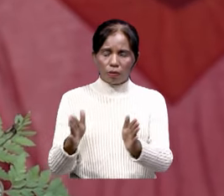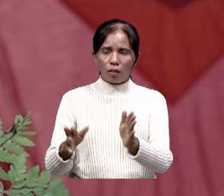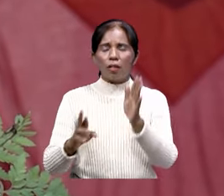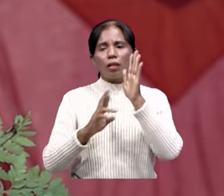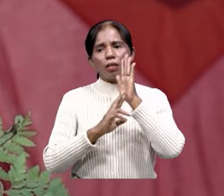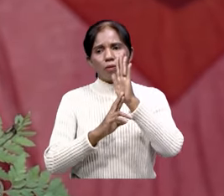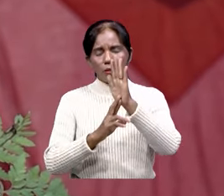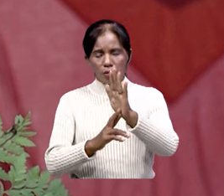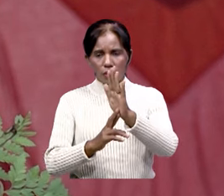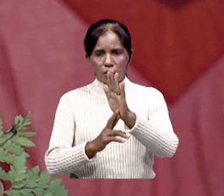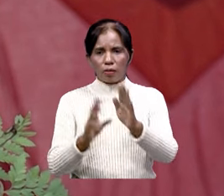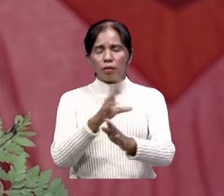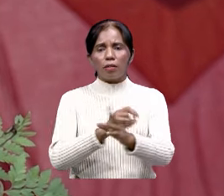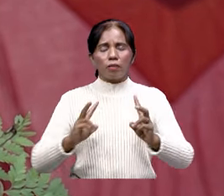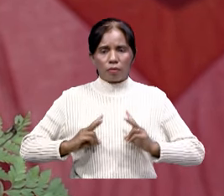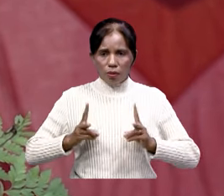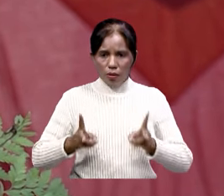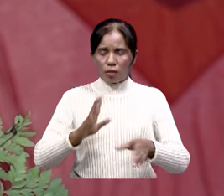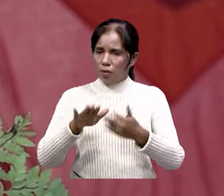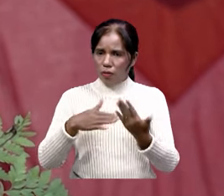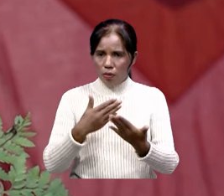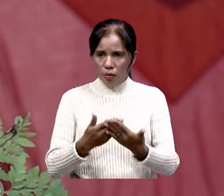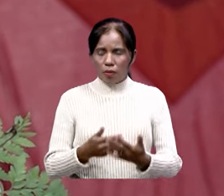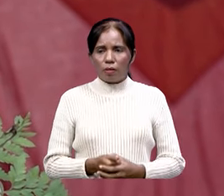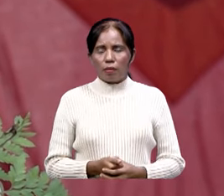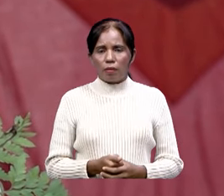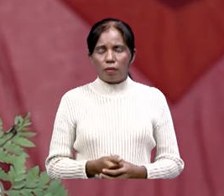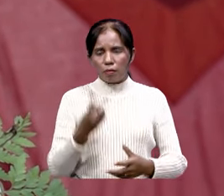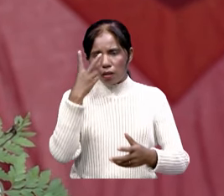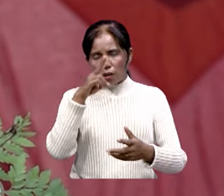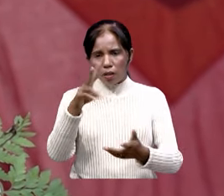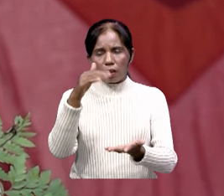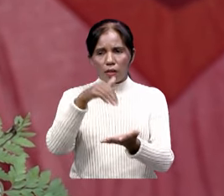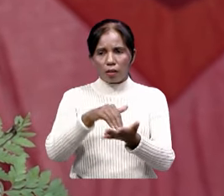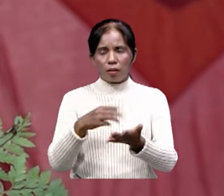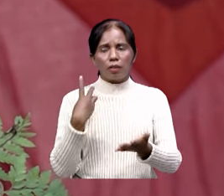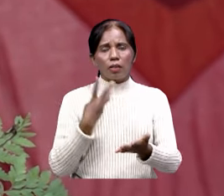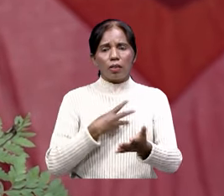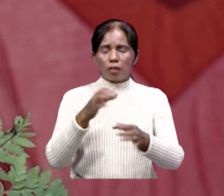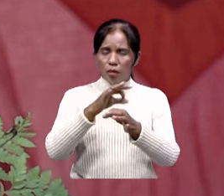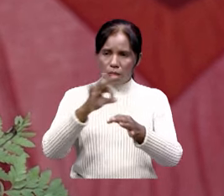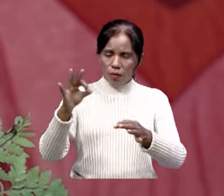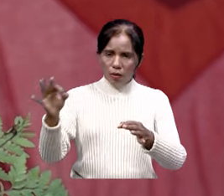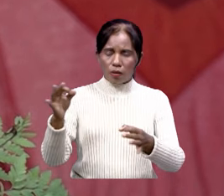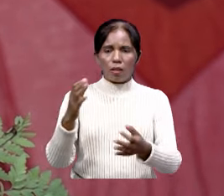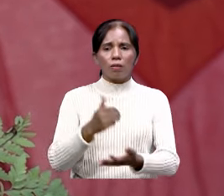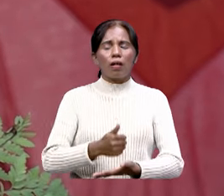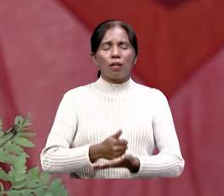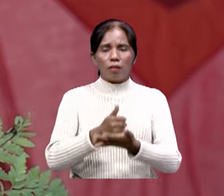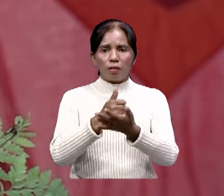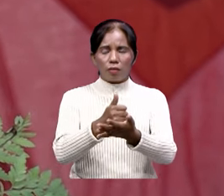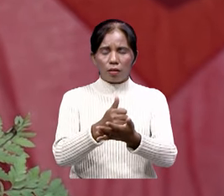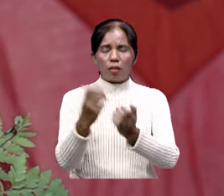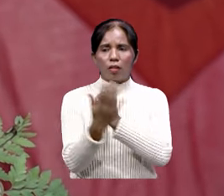representantes das associações dos veteranos a renovarem o nosso espírito de combate nacional